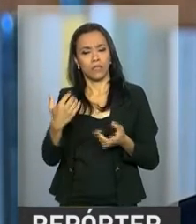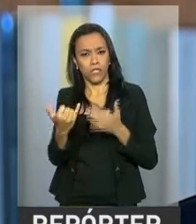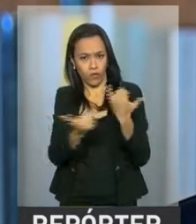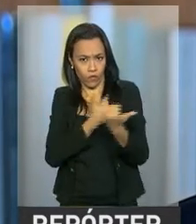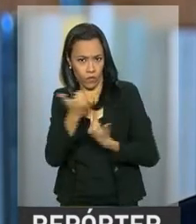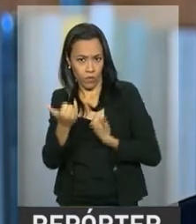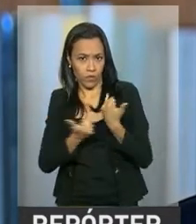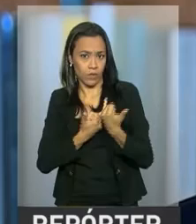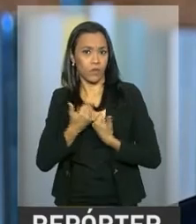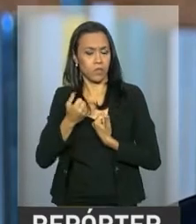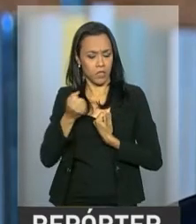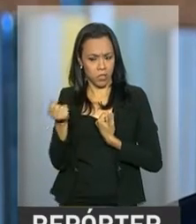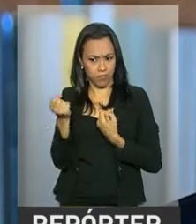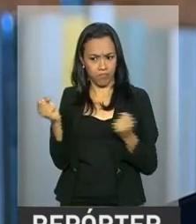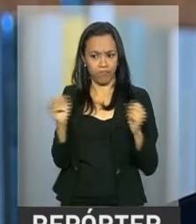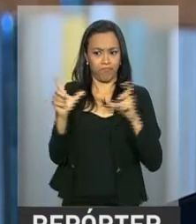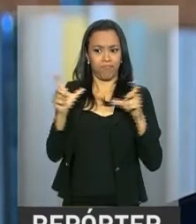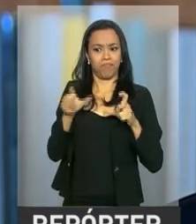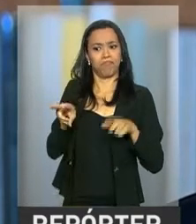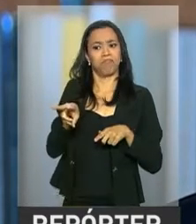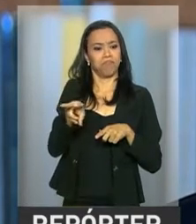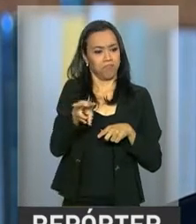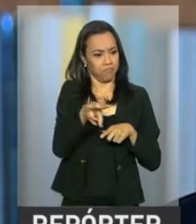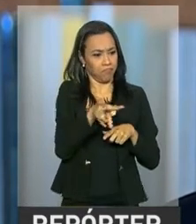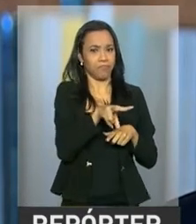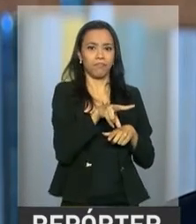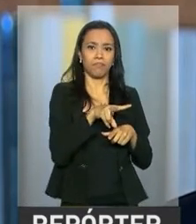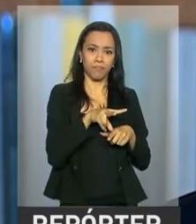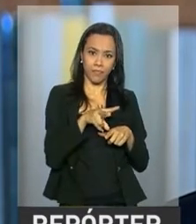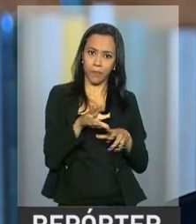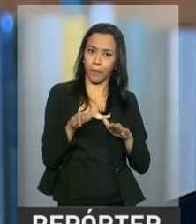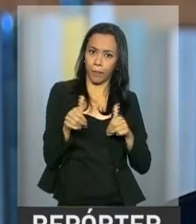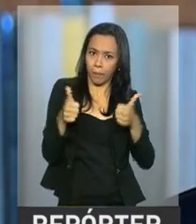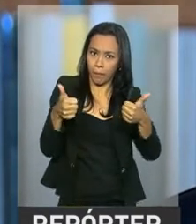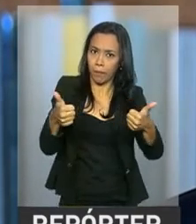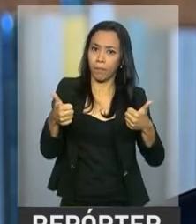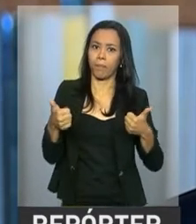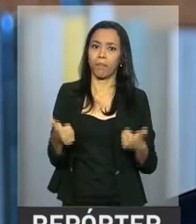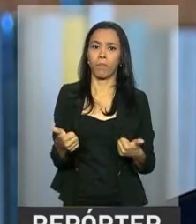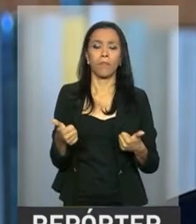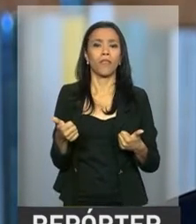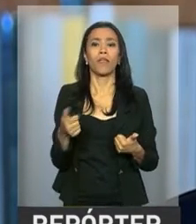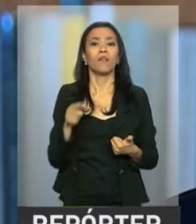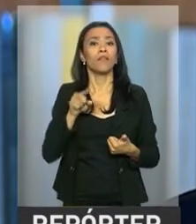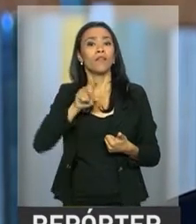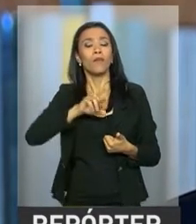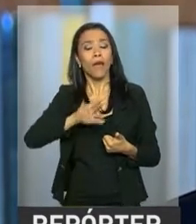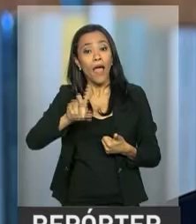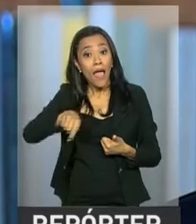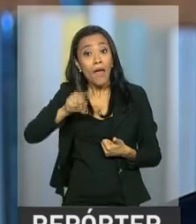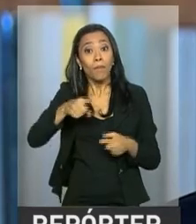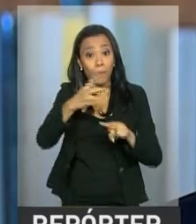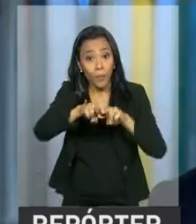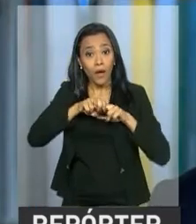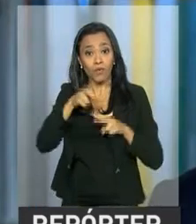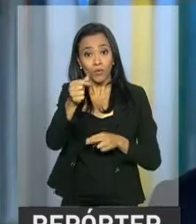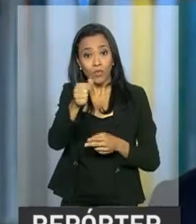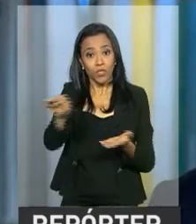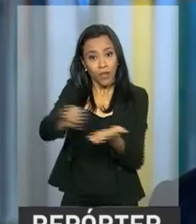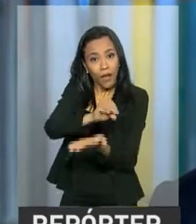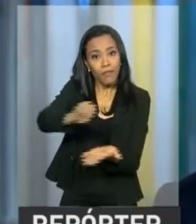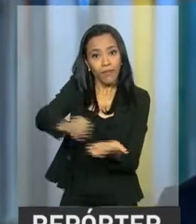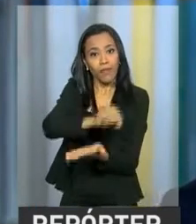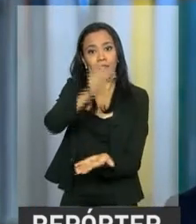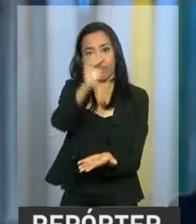mercados refletem isso é mais importante do que tudo não é a cotação é que está entrando recursos porque